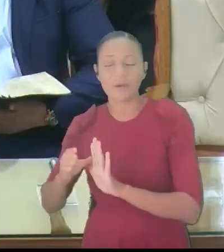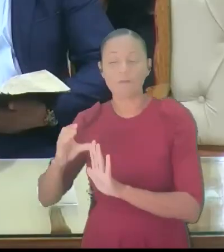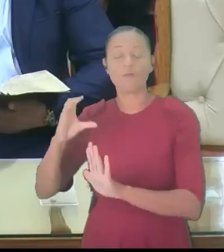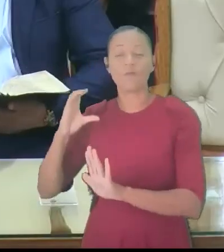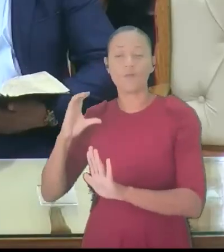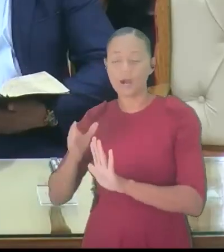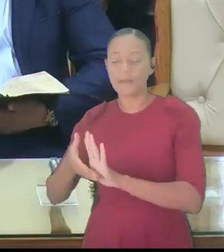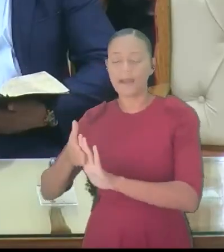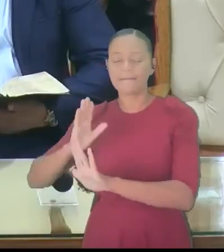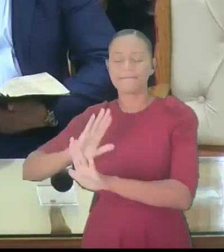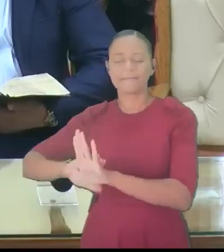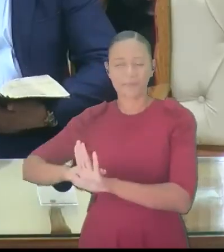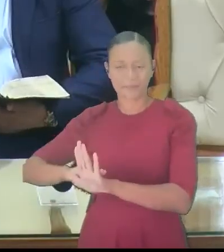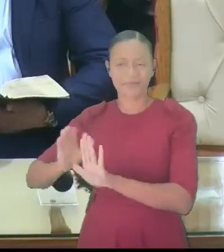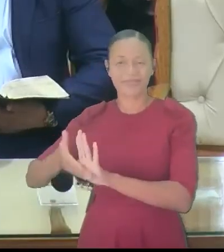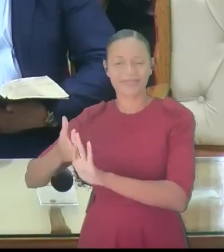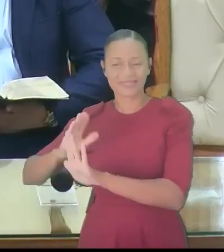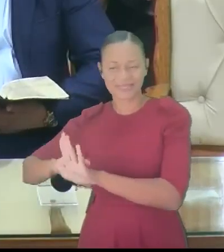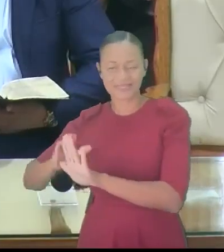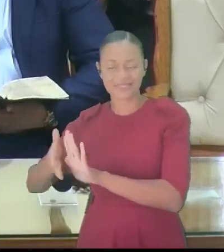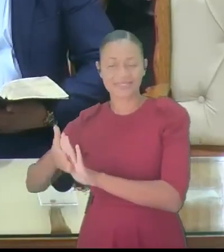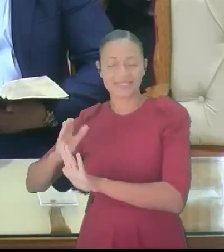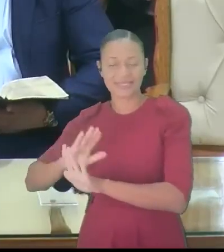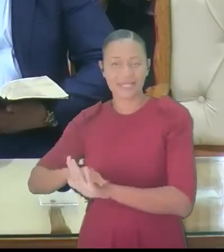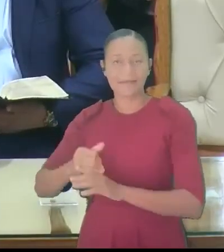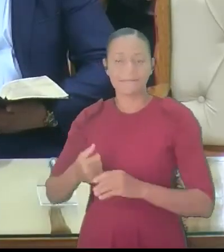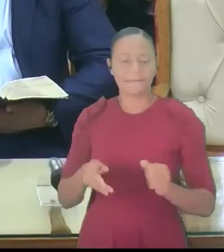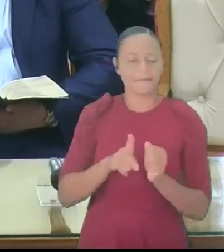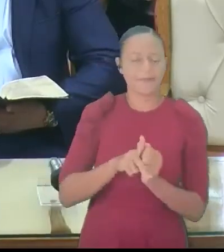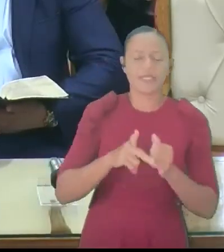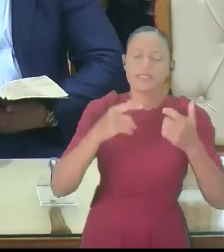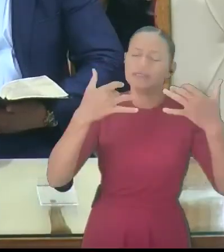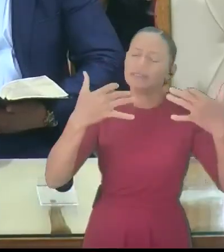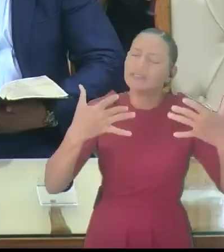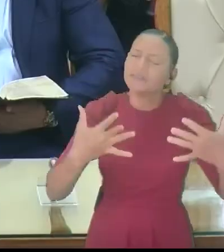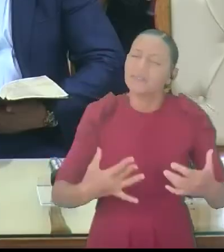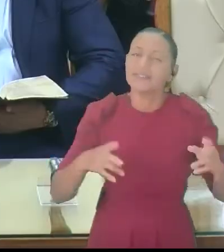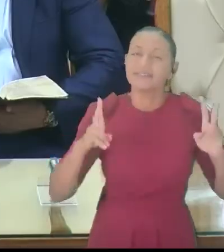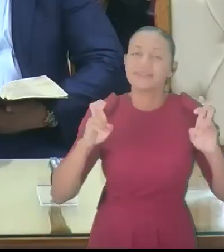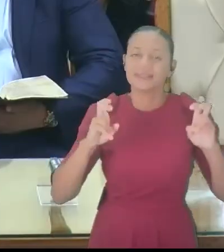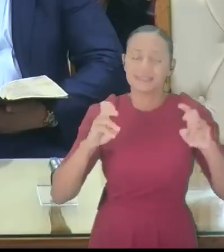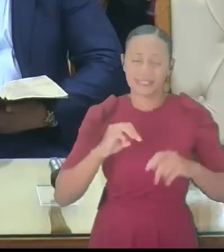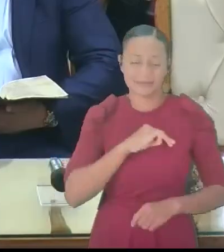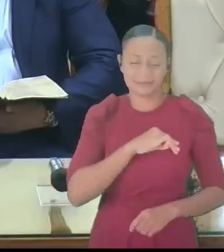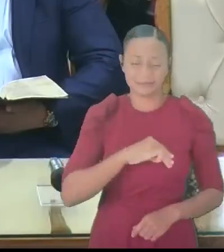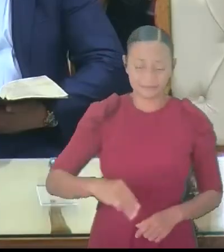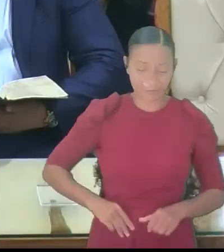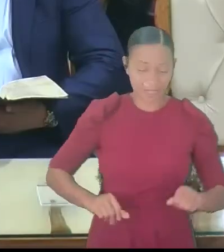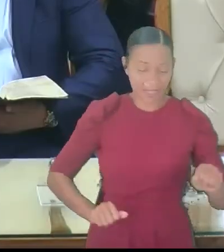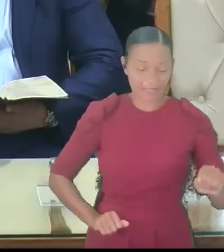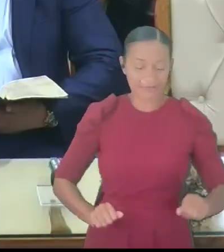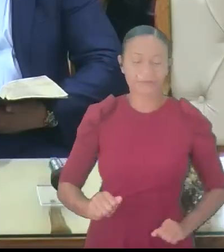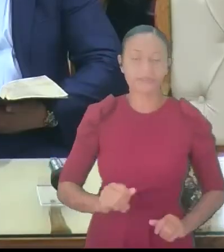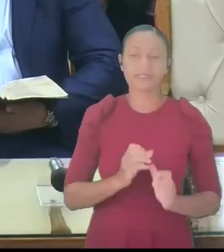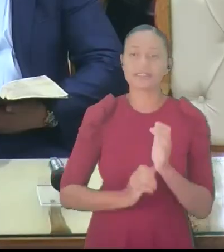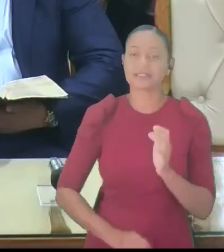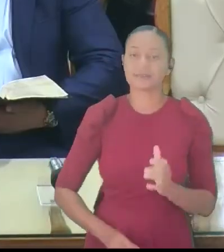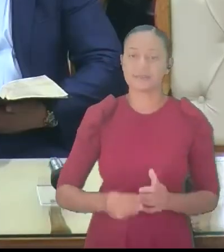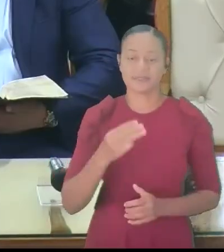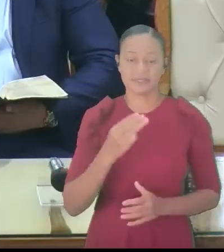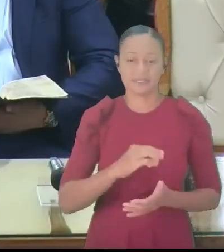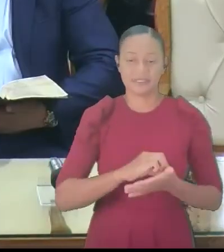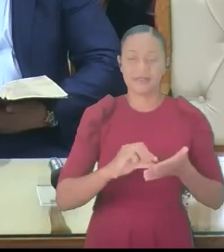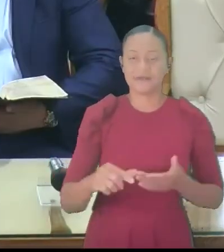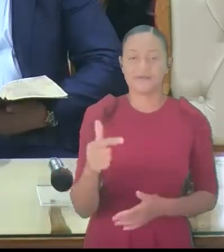profecia a respeito do Messias. Vamos ver o versículo 22 e 23. Atos 3, 22